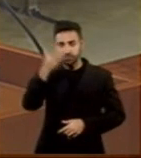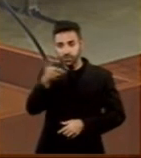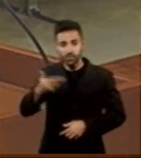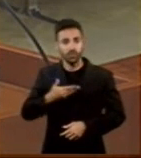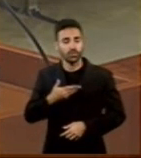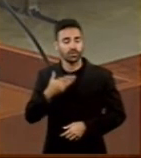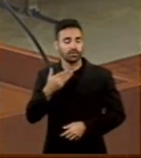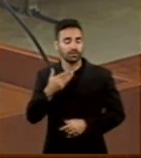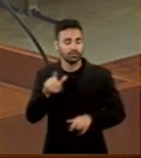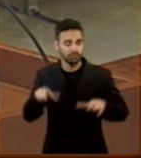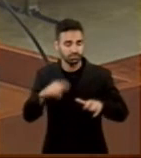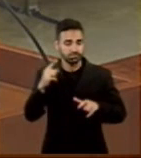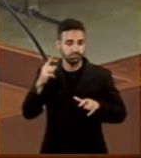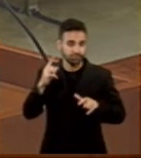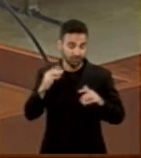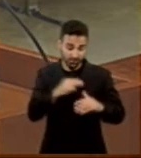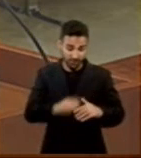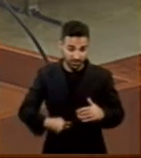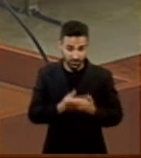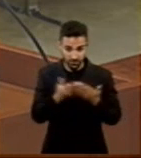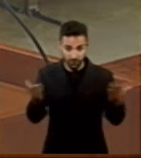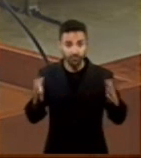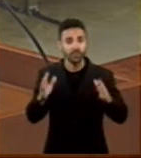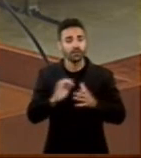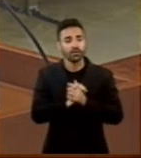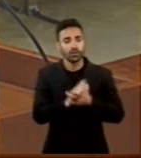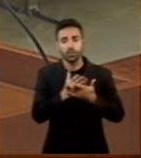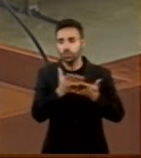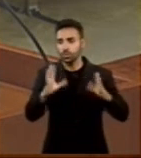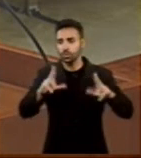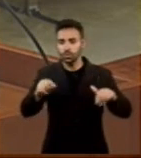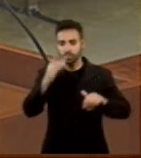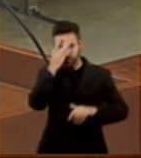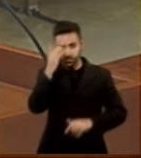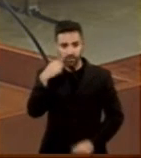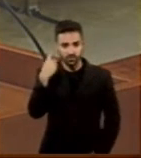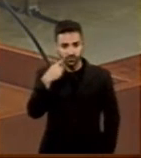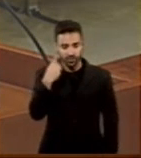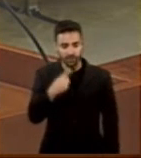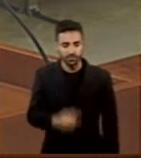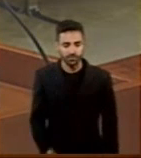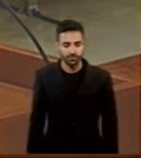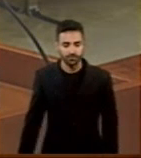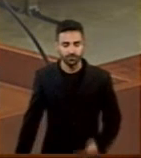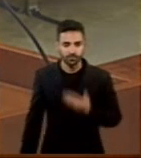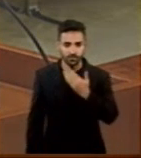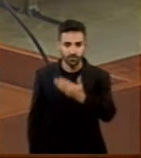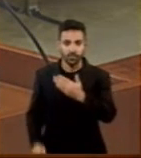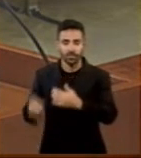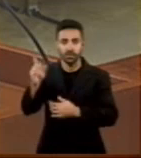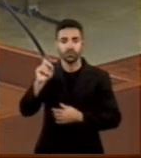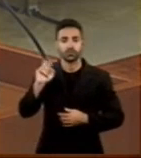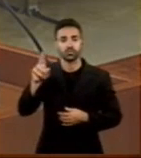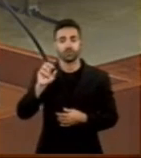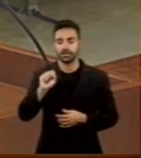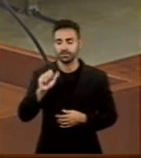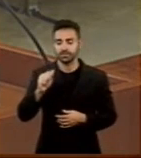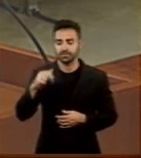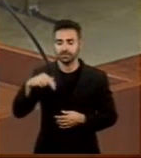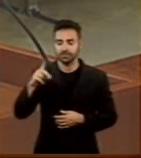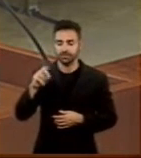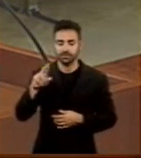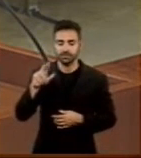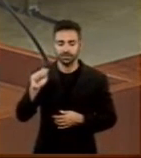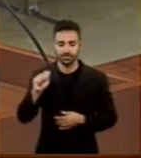queria também saudar todos os advogados presentes, na pessoa da doutora Sandra Aparecida Lozes